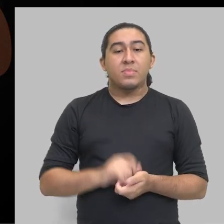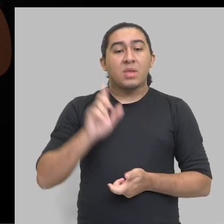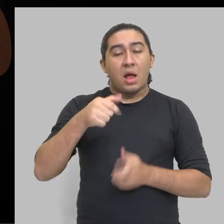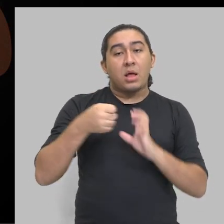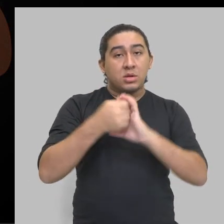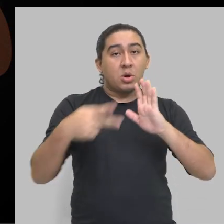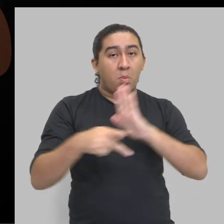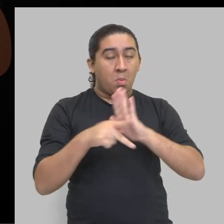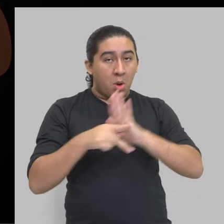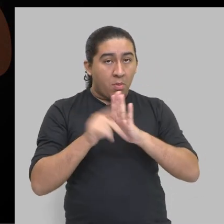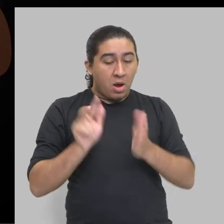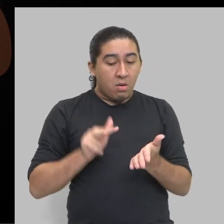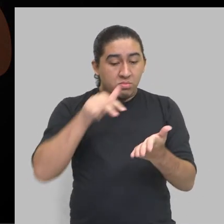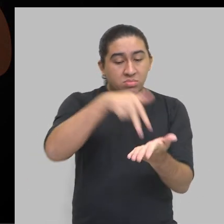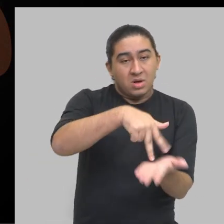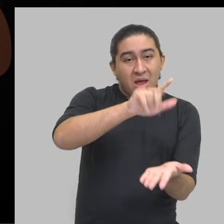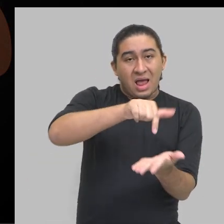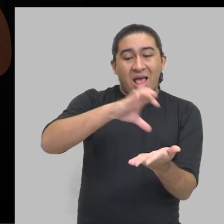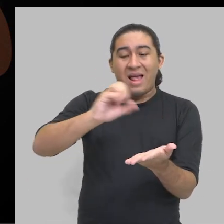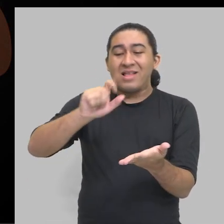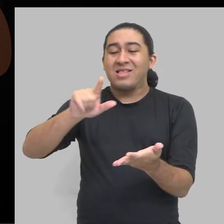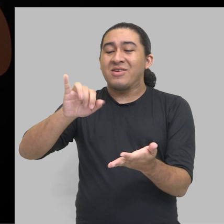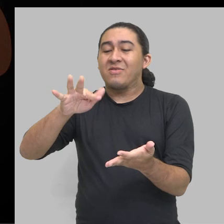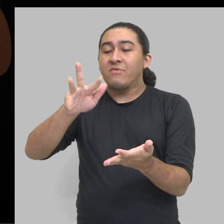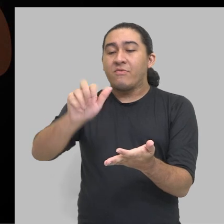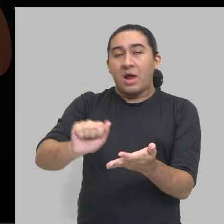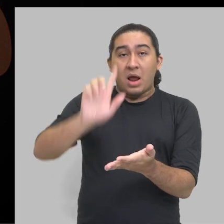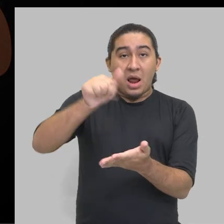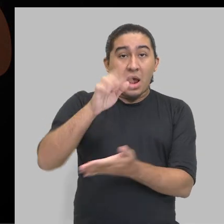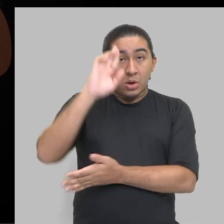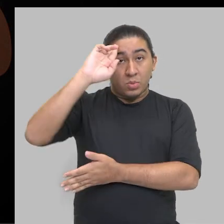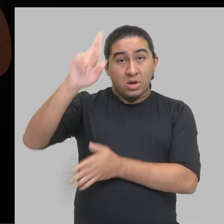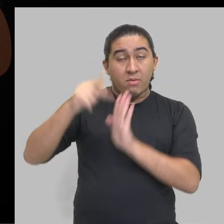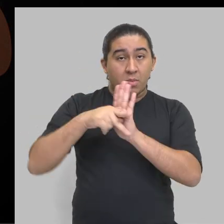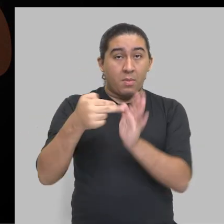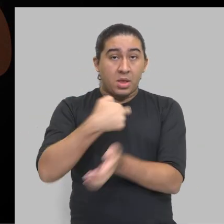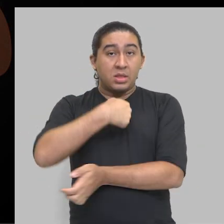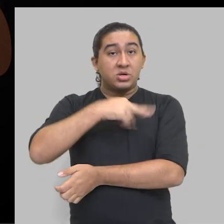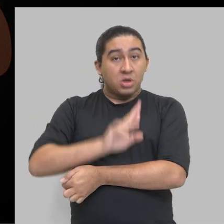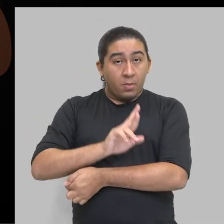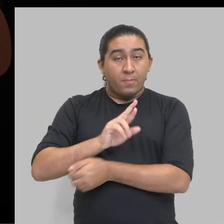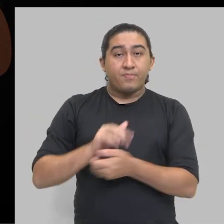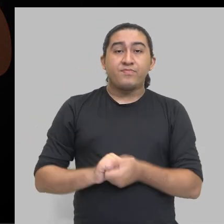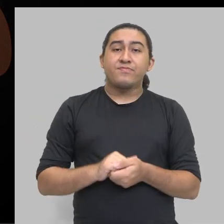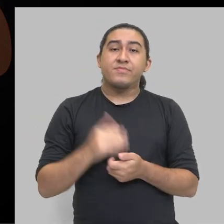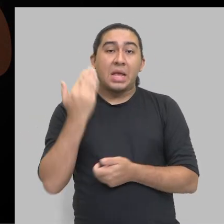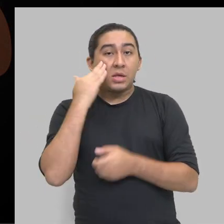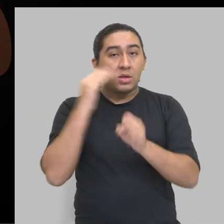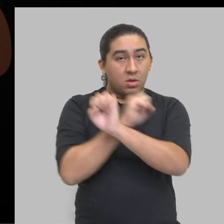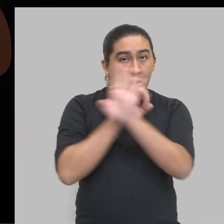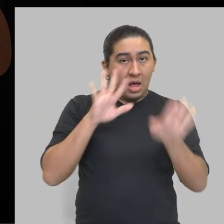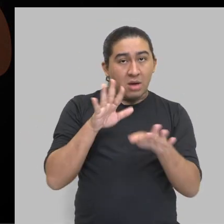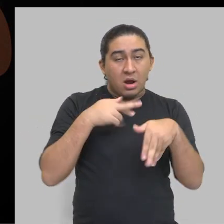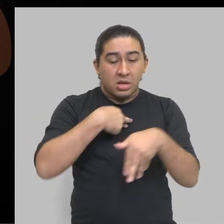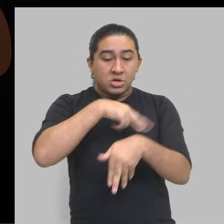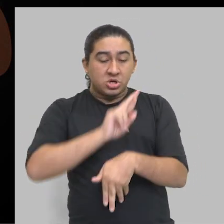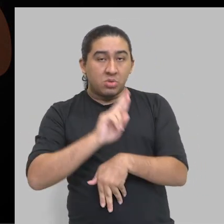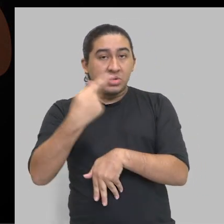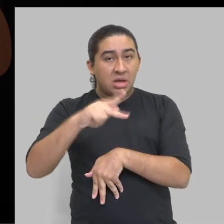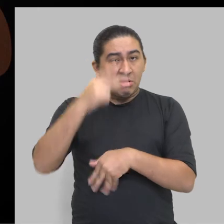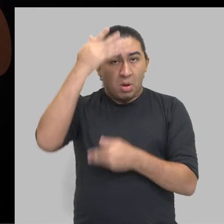a presença do governante vai ser um califa. Califa é um líder religioso e, de acordo com a ideologia, com a